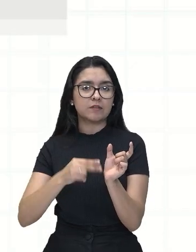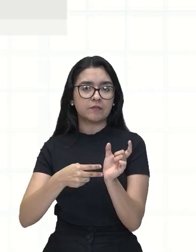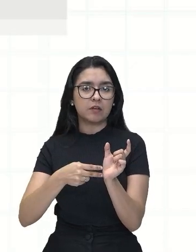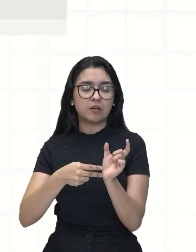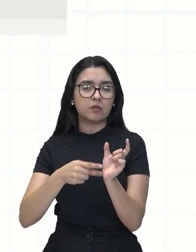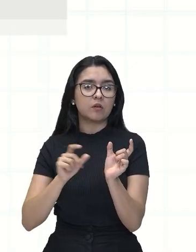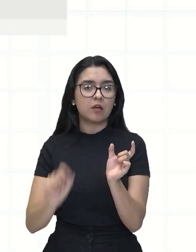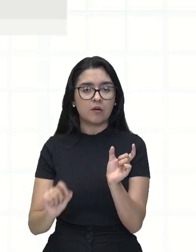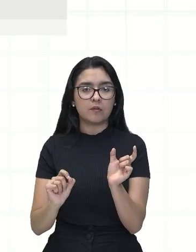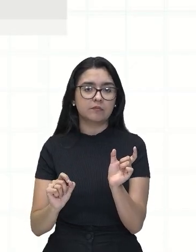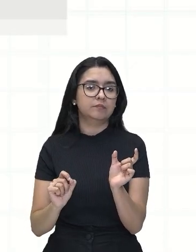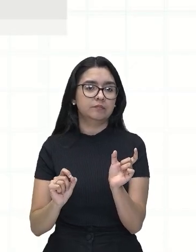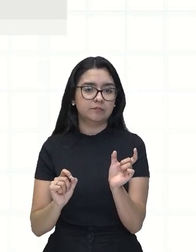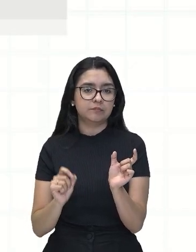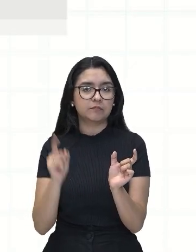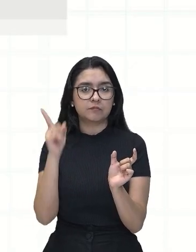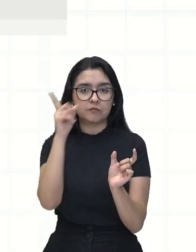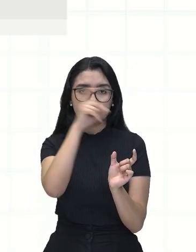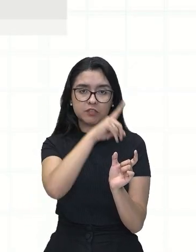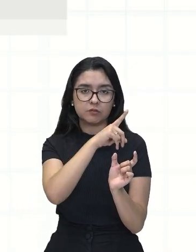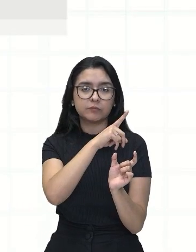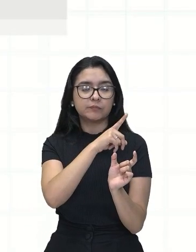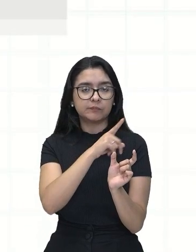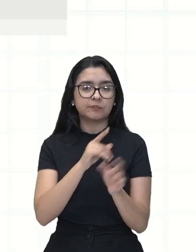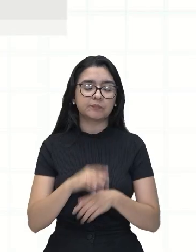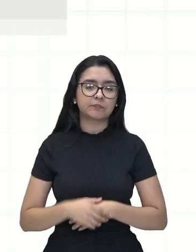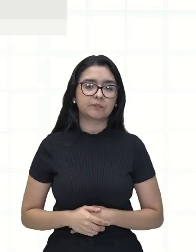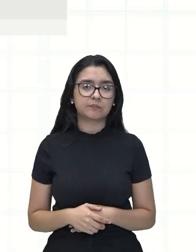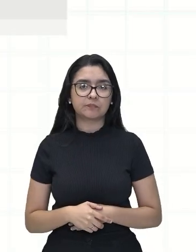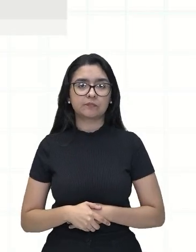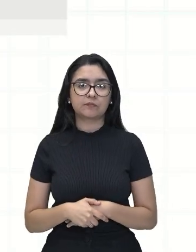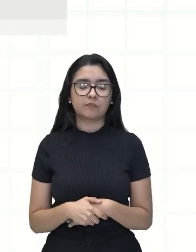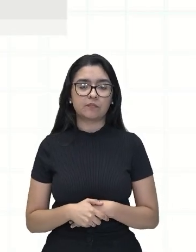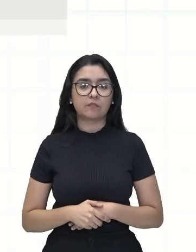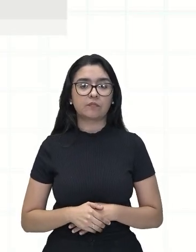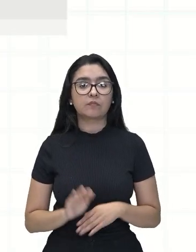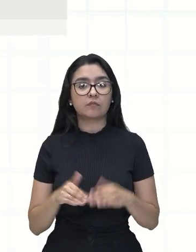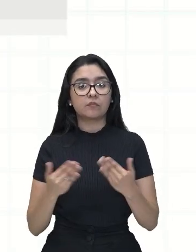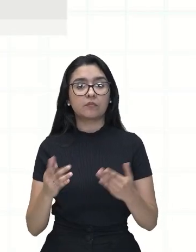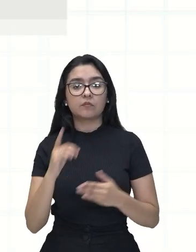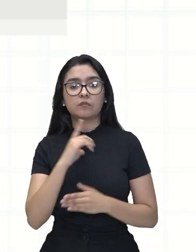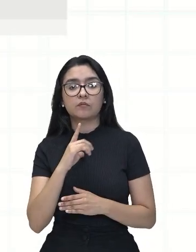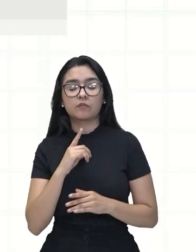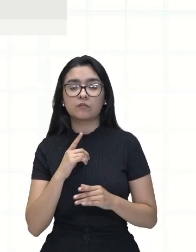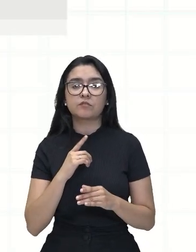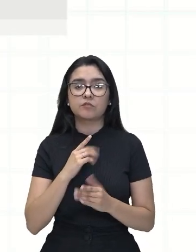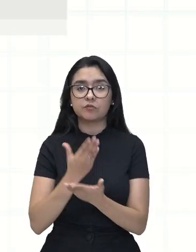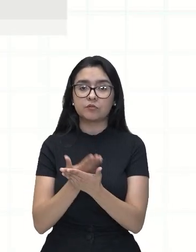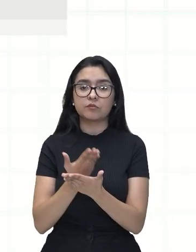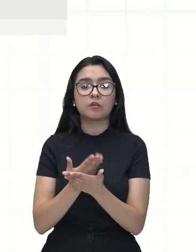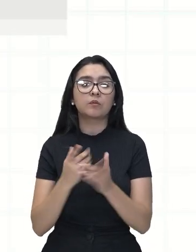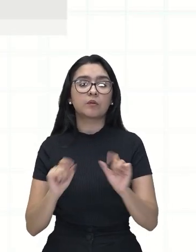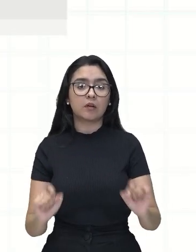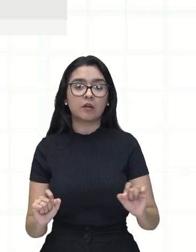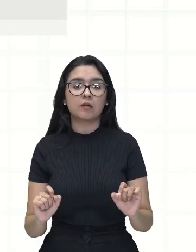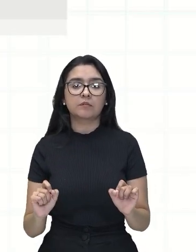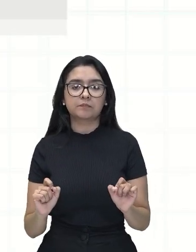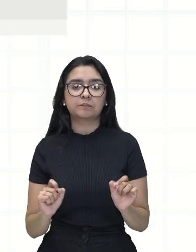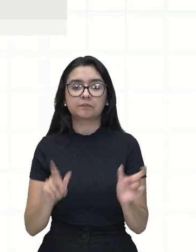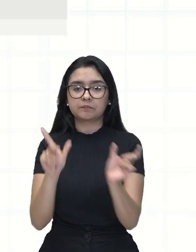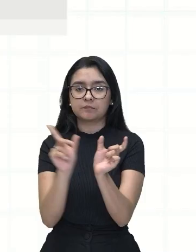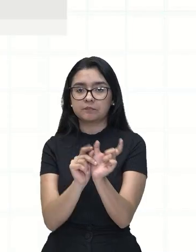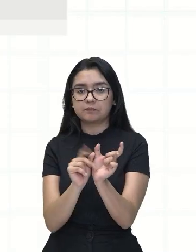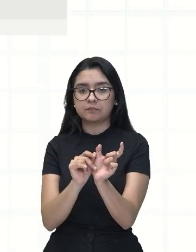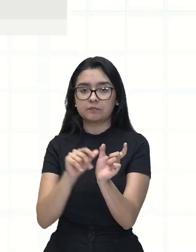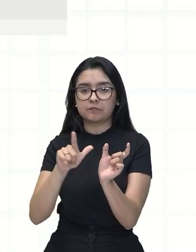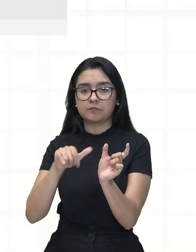quer dizer difícil. E aí nós vimos durante a aula esse